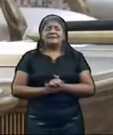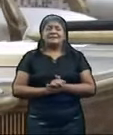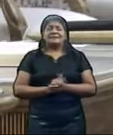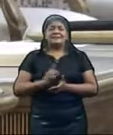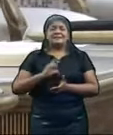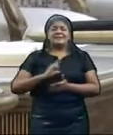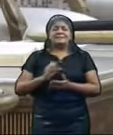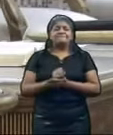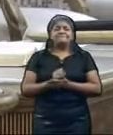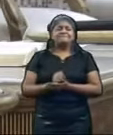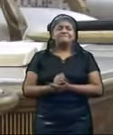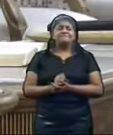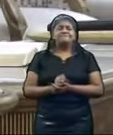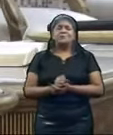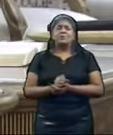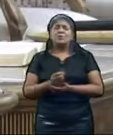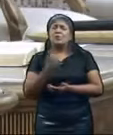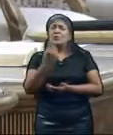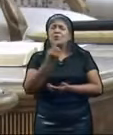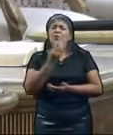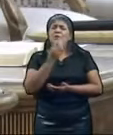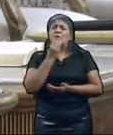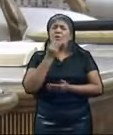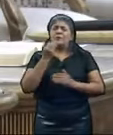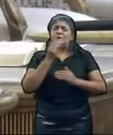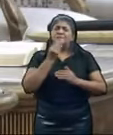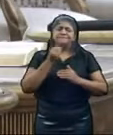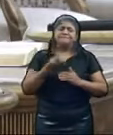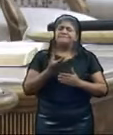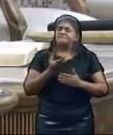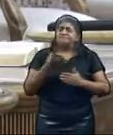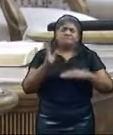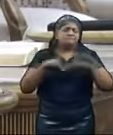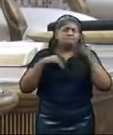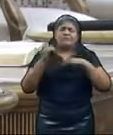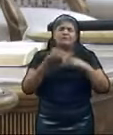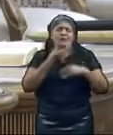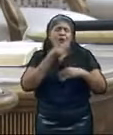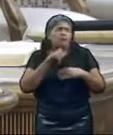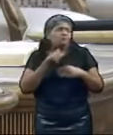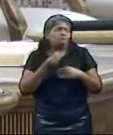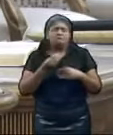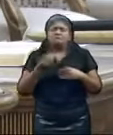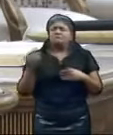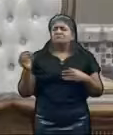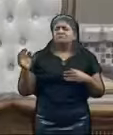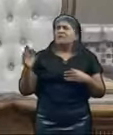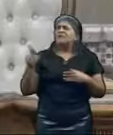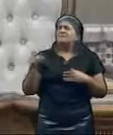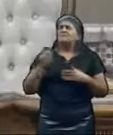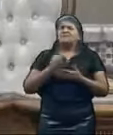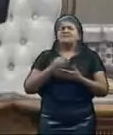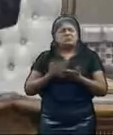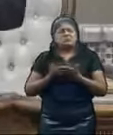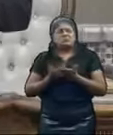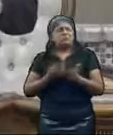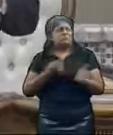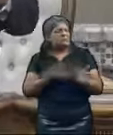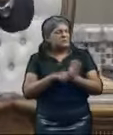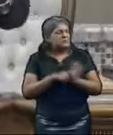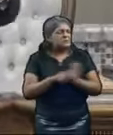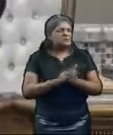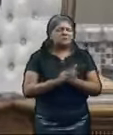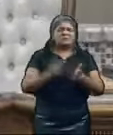importante o que ele perguntou qual é o segredo da felicidade falar uma coisa tem certa do ponto de vista